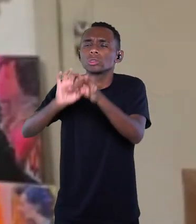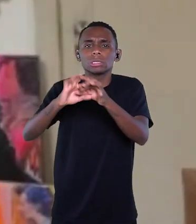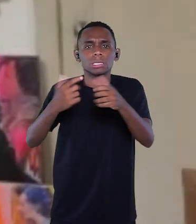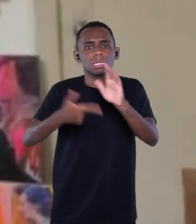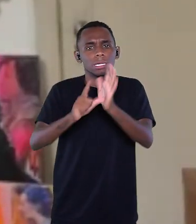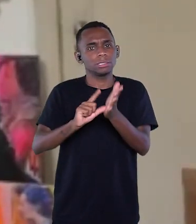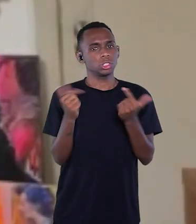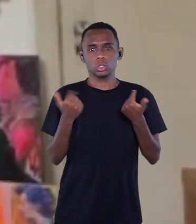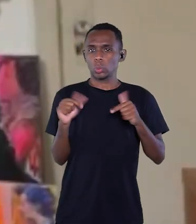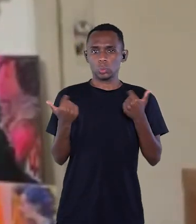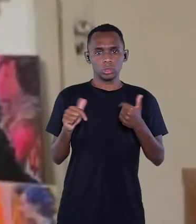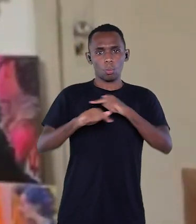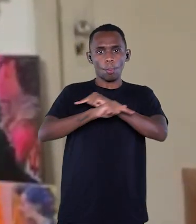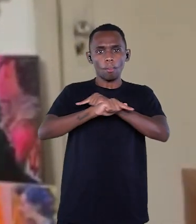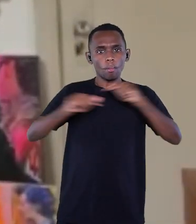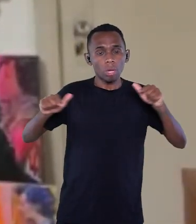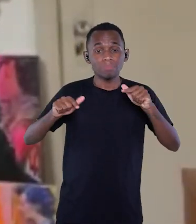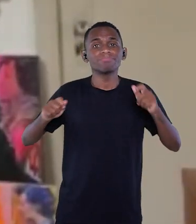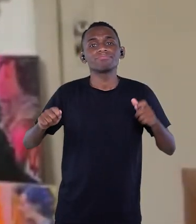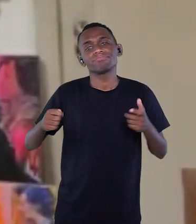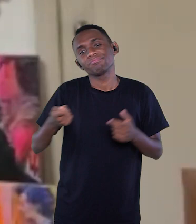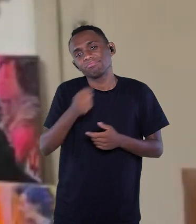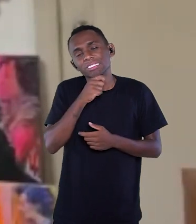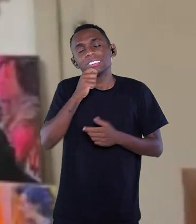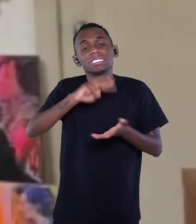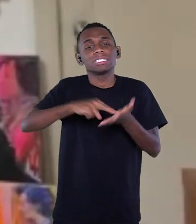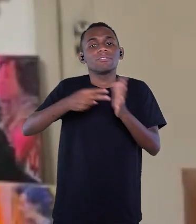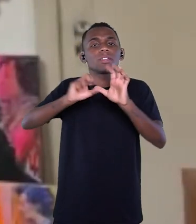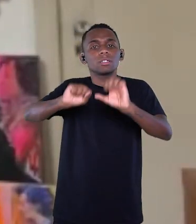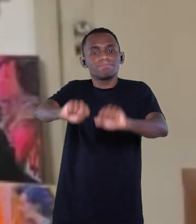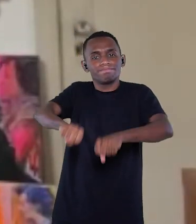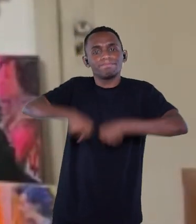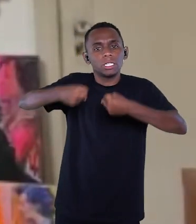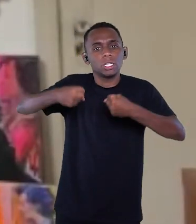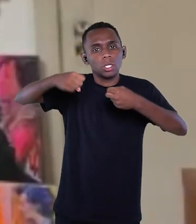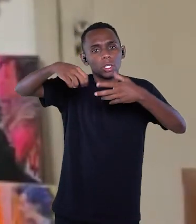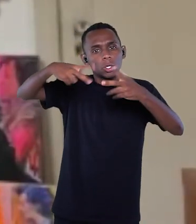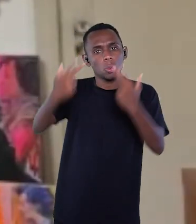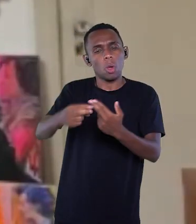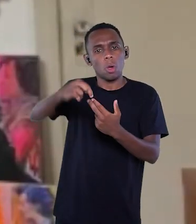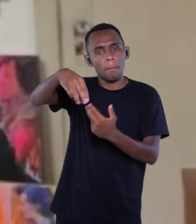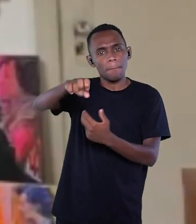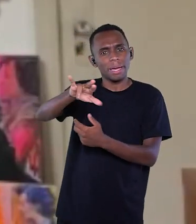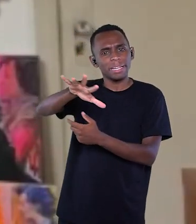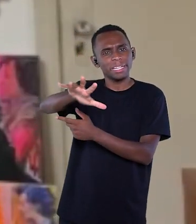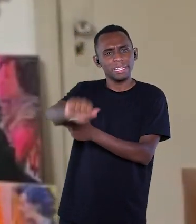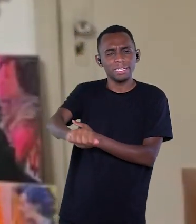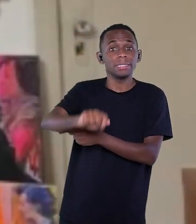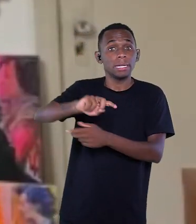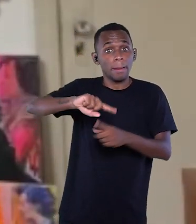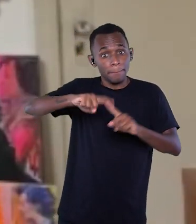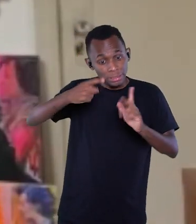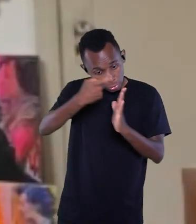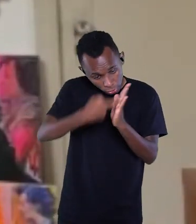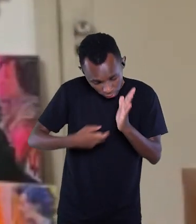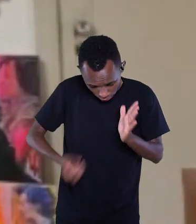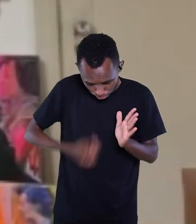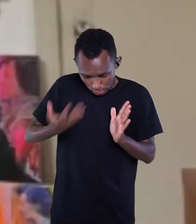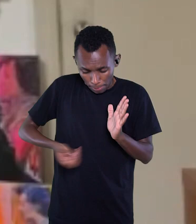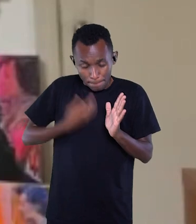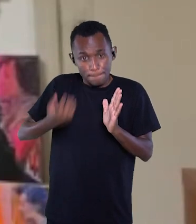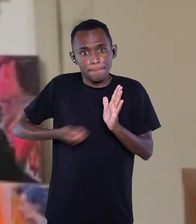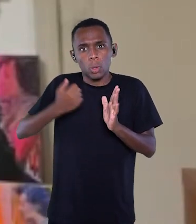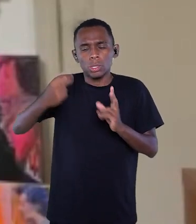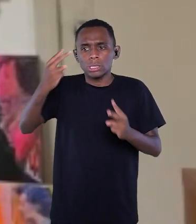existiam ali antes. Ainda é um testar da resistência, como Marília Garcia sobre a poesia, mas no meu caso testa a resistência das